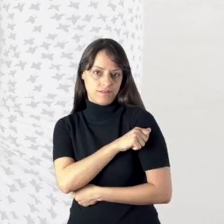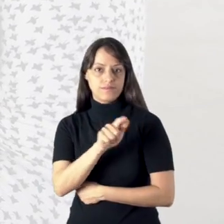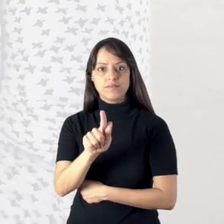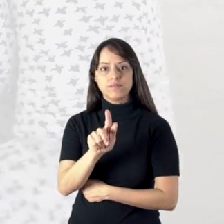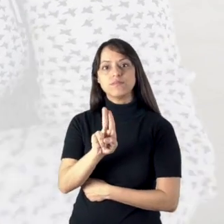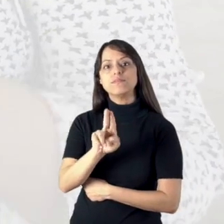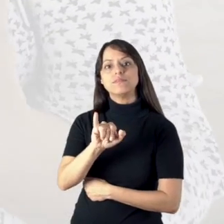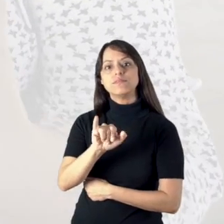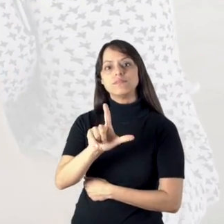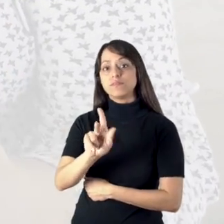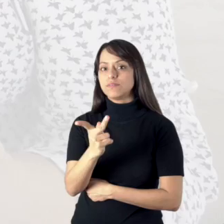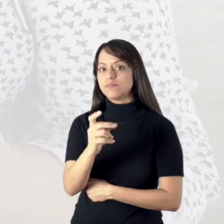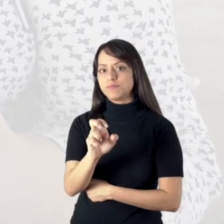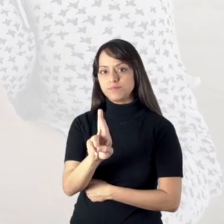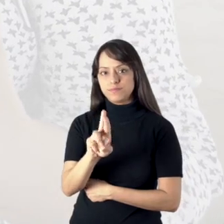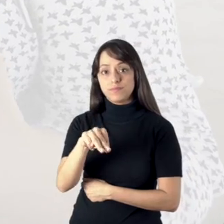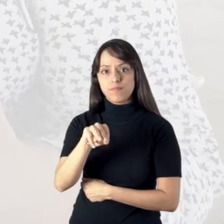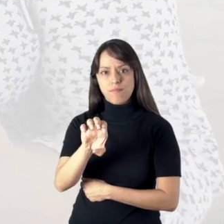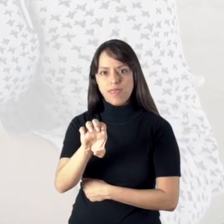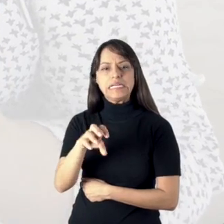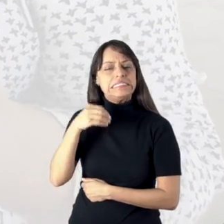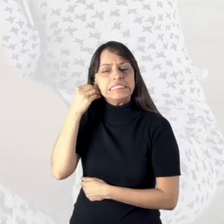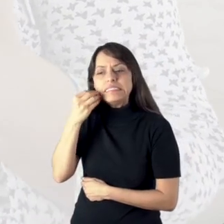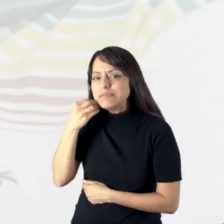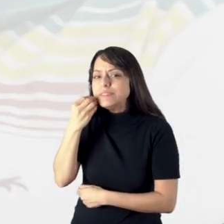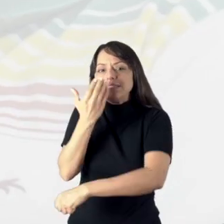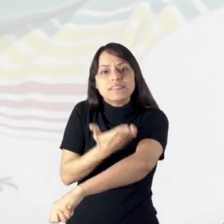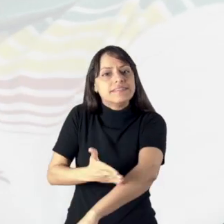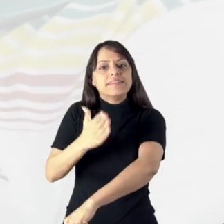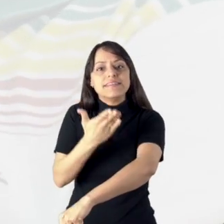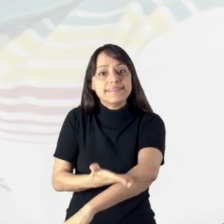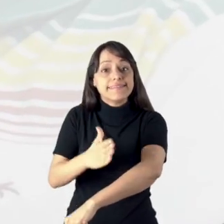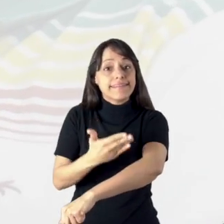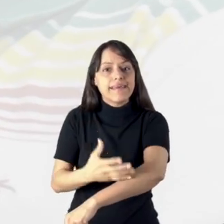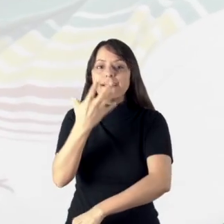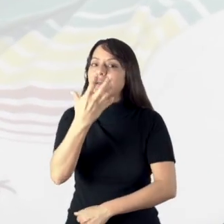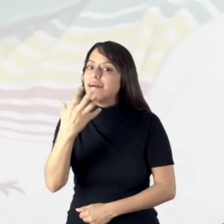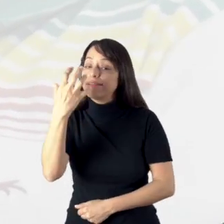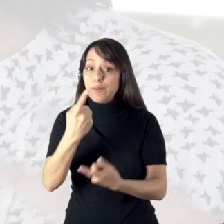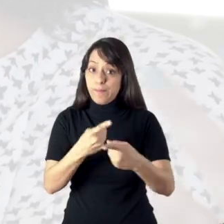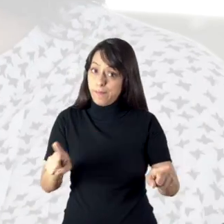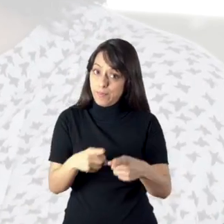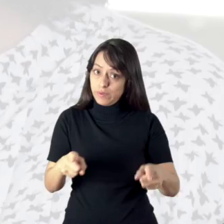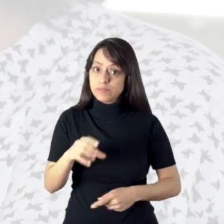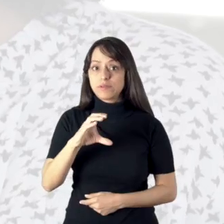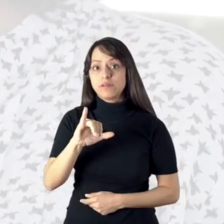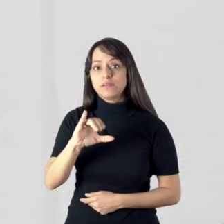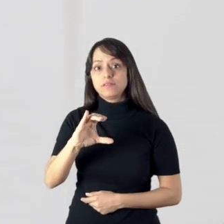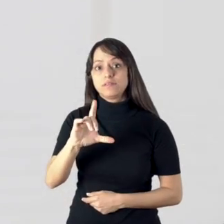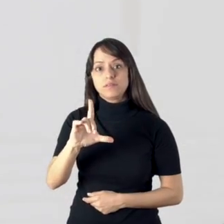ele vivenciou profundamente. A mãe falava que ele cantava direto a música do ciclo da vida, do